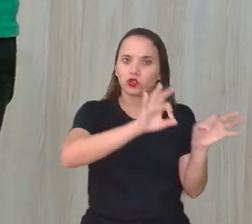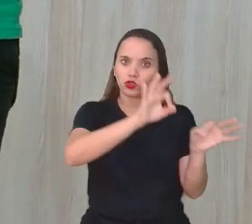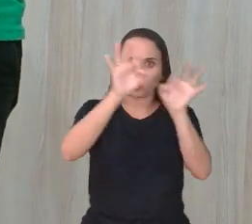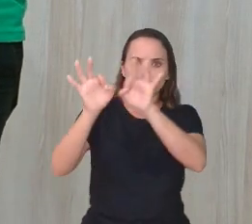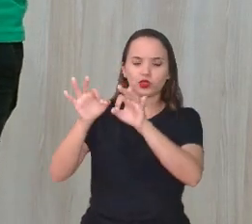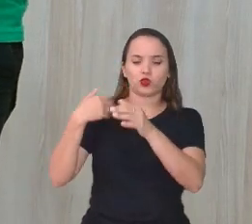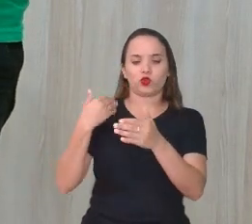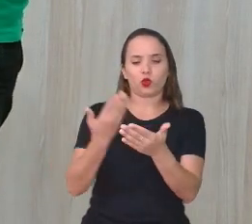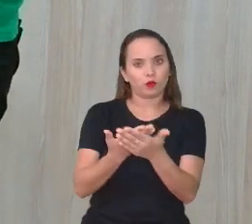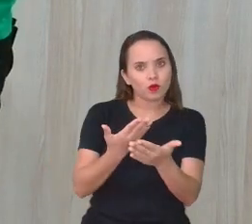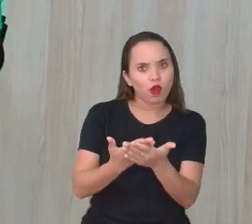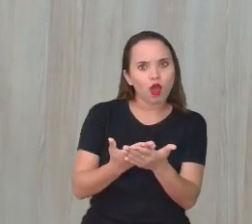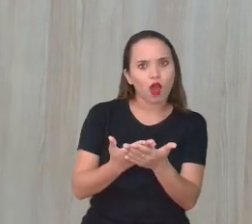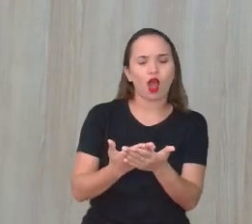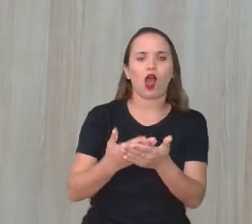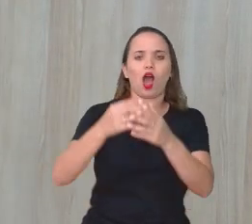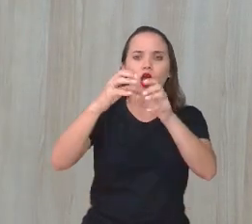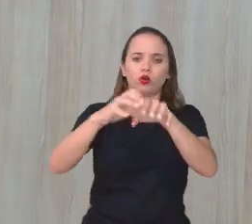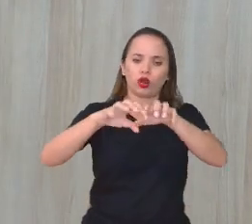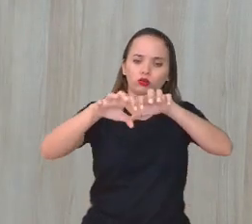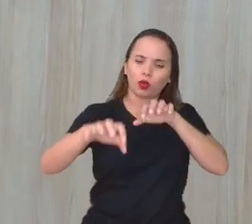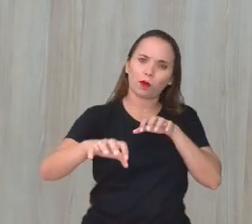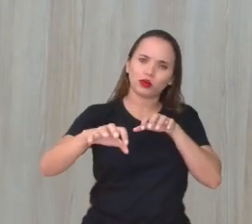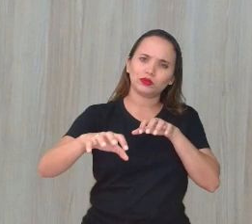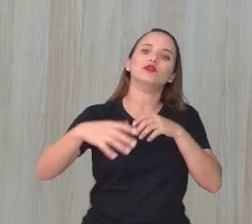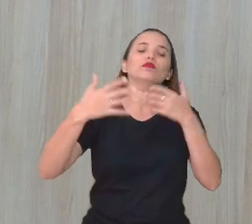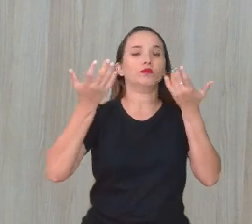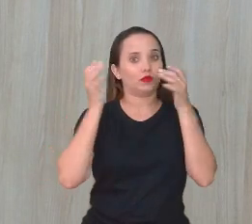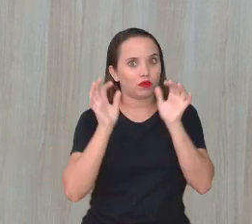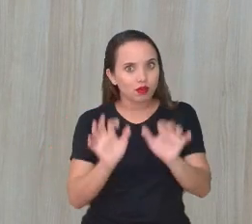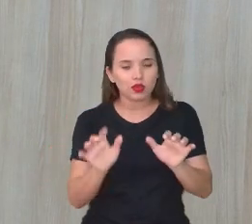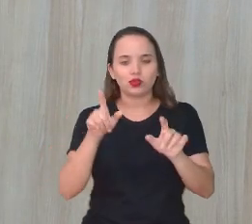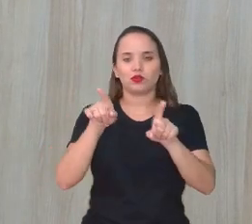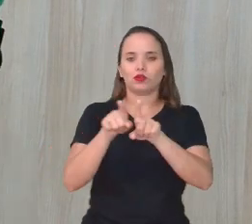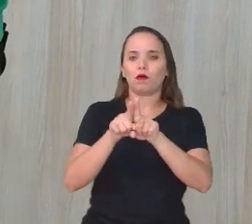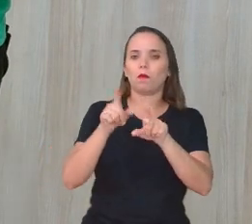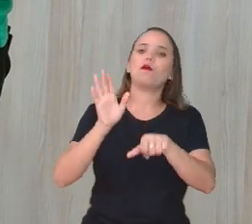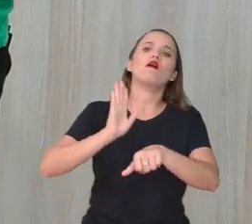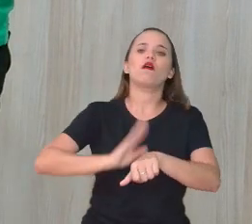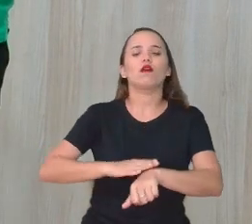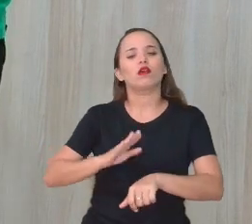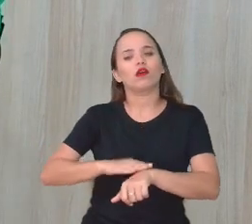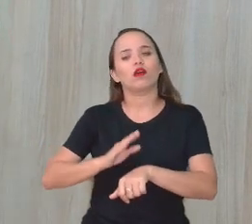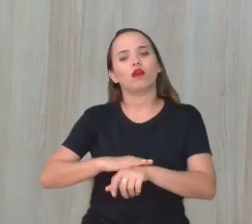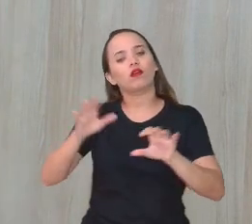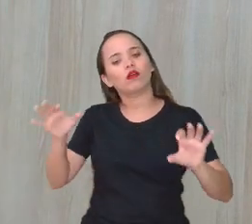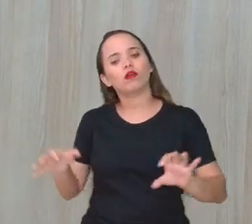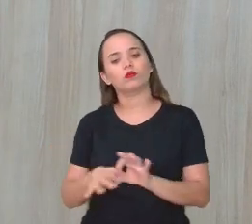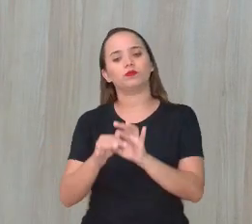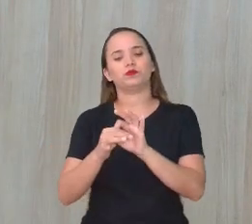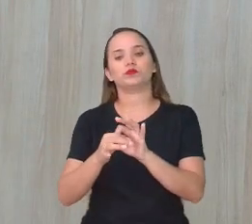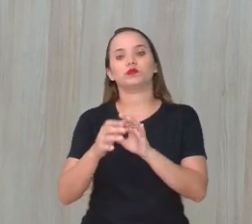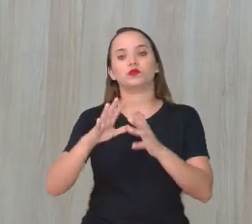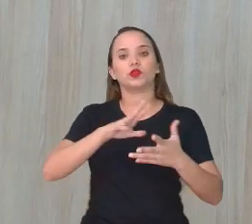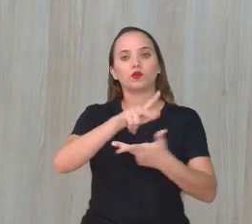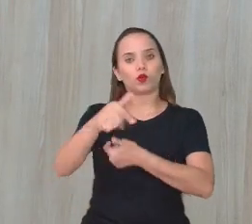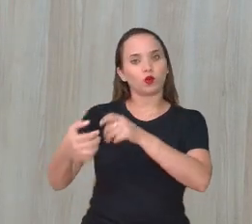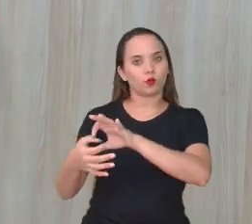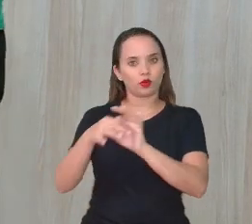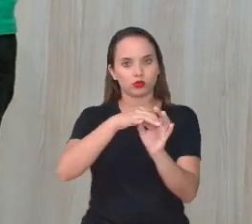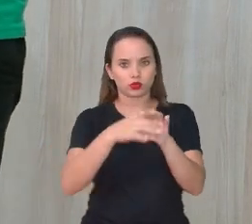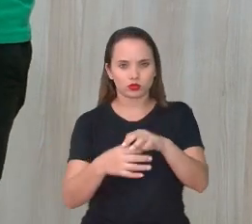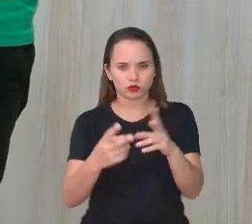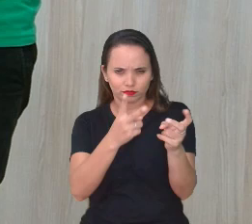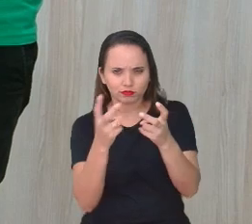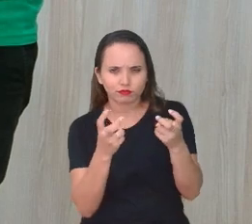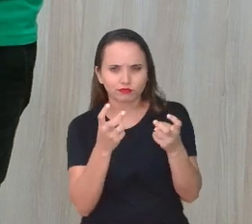remota. Então, isso também tem a ver com o momento da globalização. Percebem?